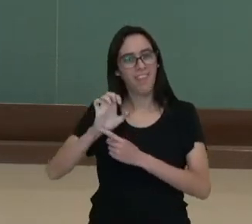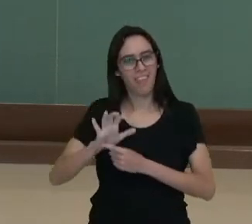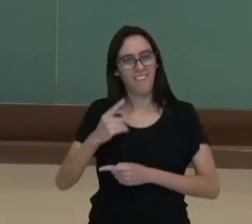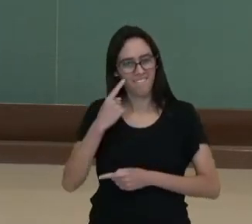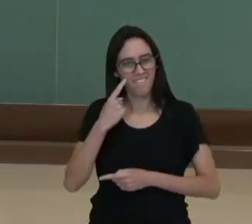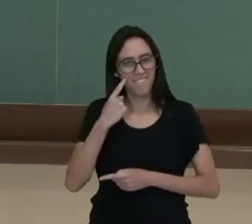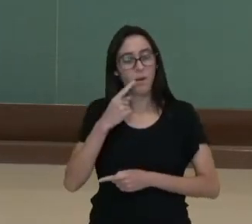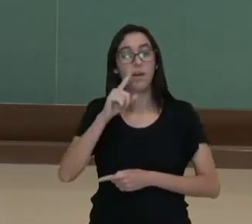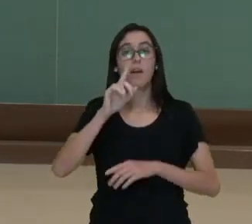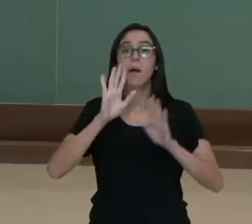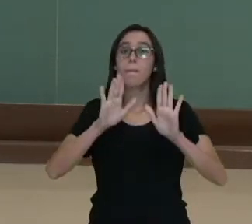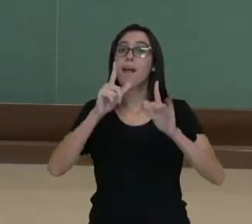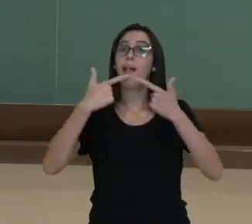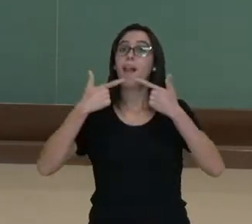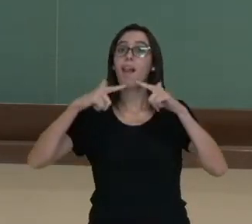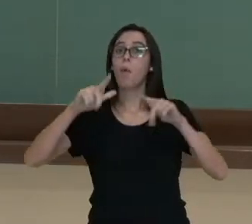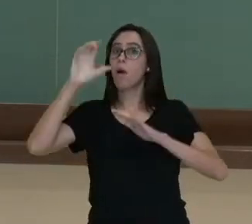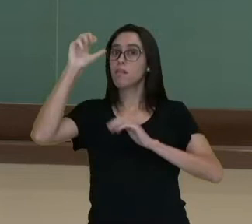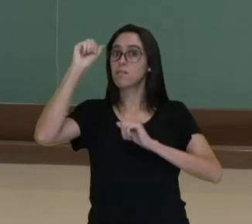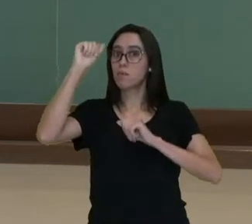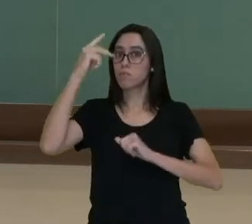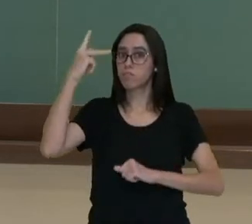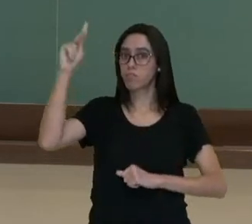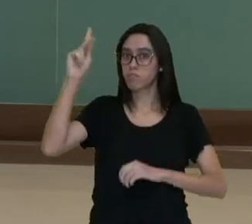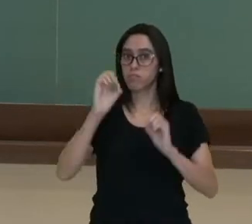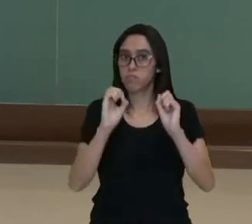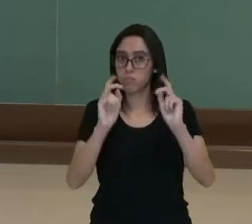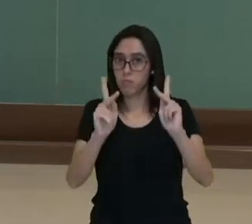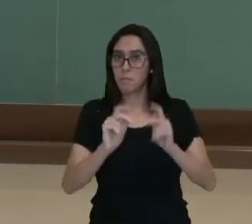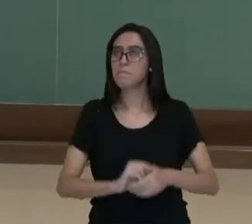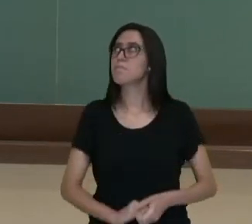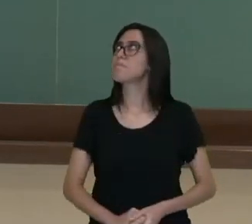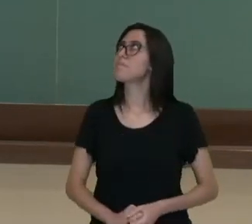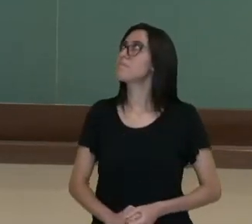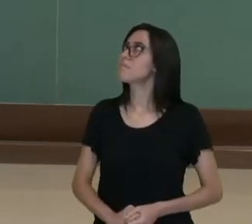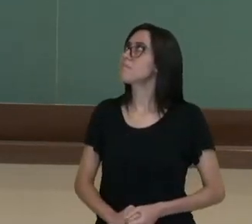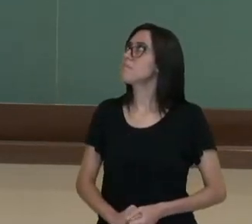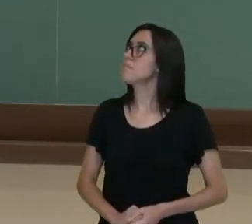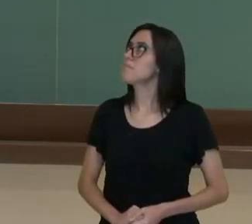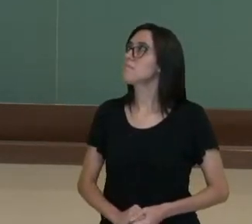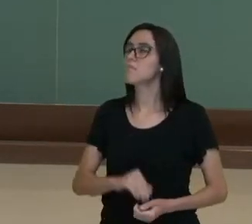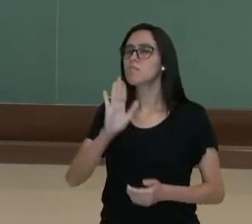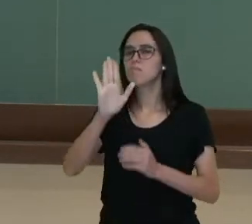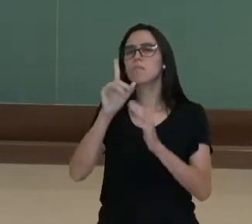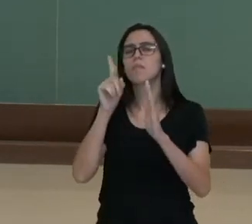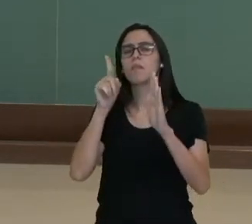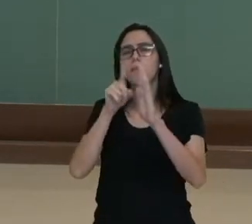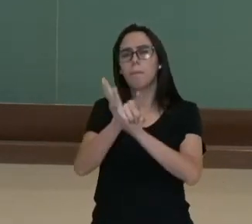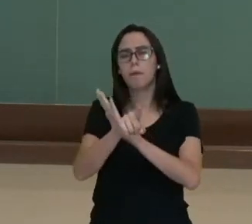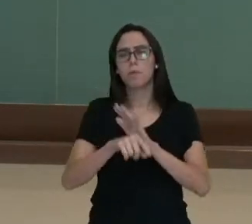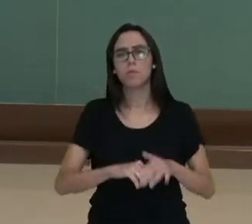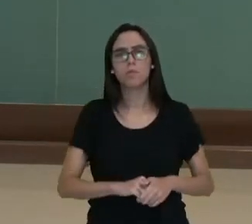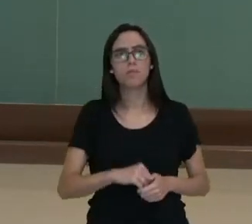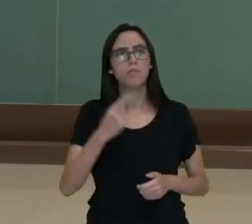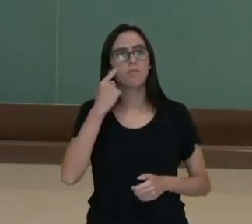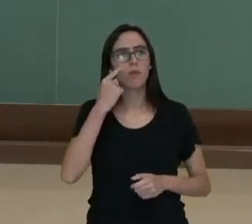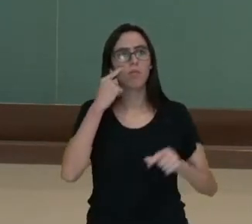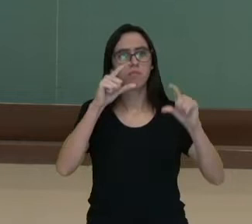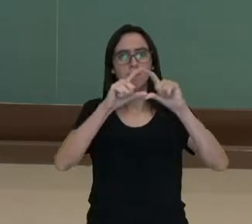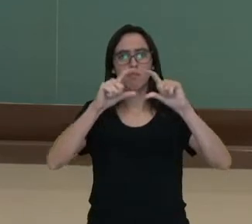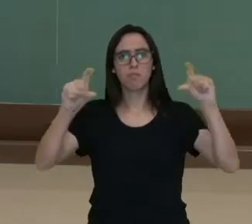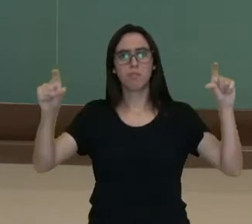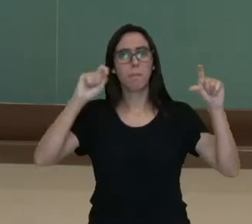em língua espanhola, tá? Nossa língua de estudo aqui. Pergunta: crees que el alfabeto